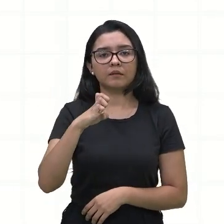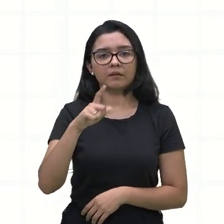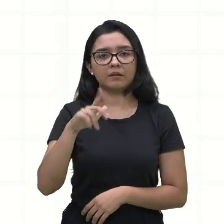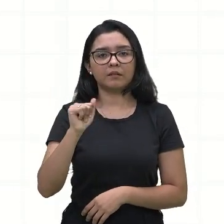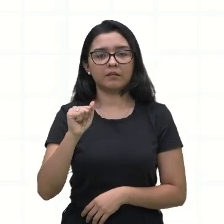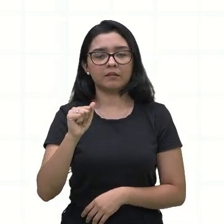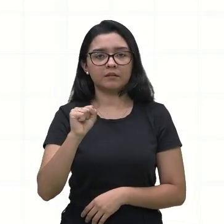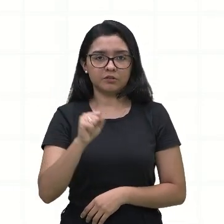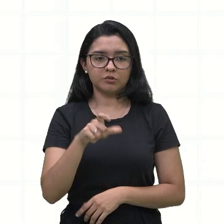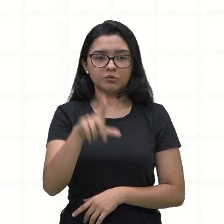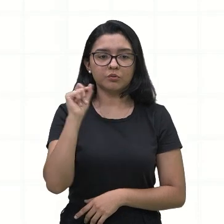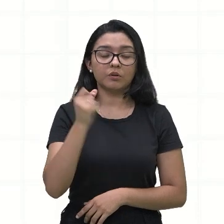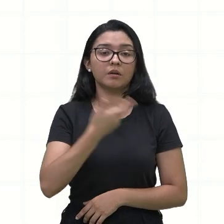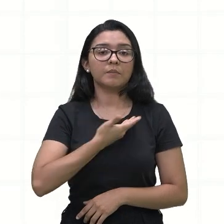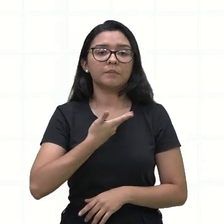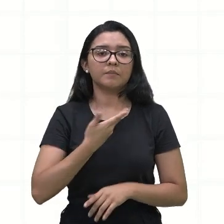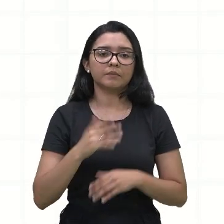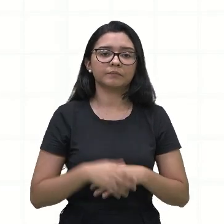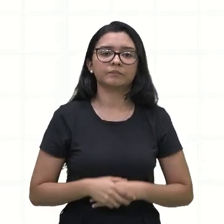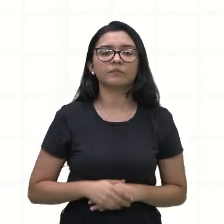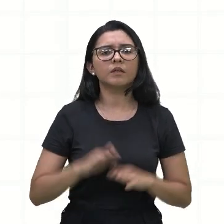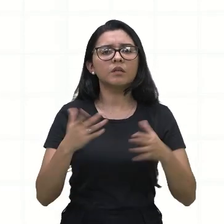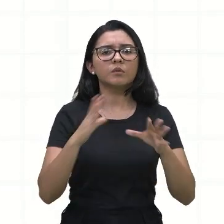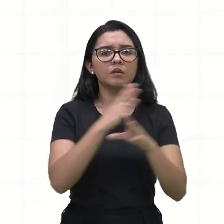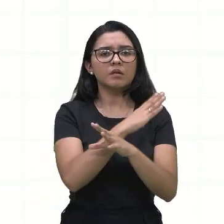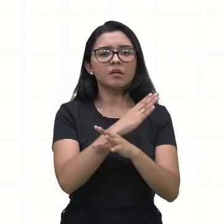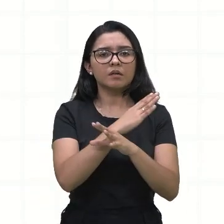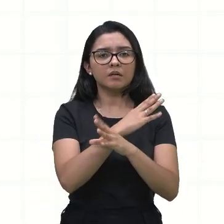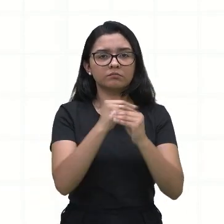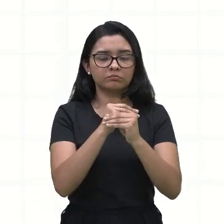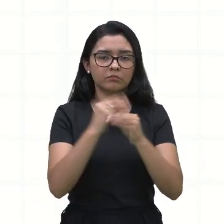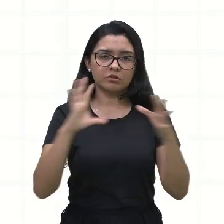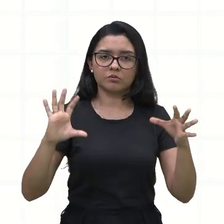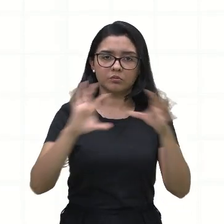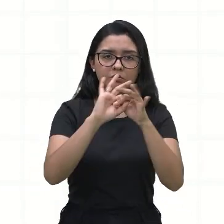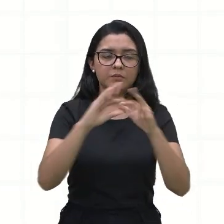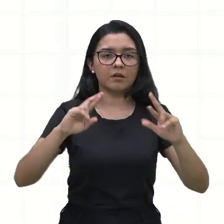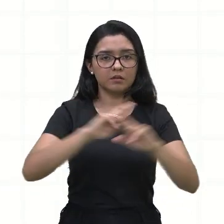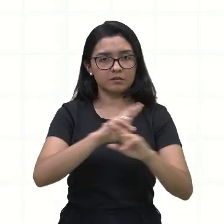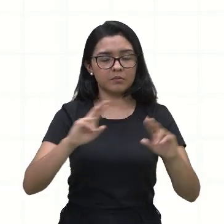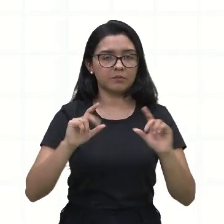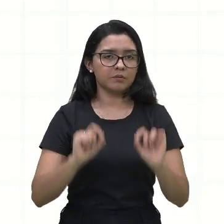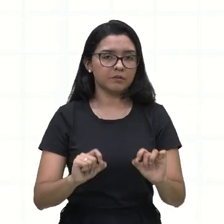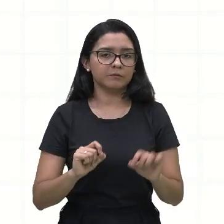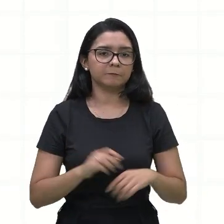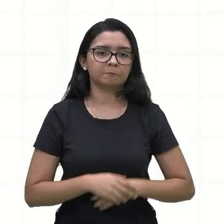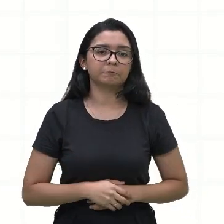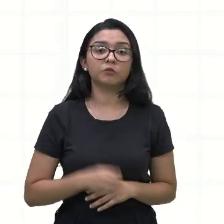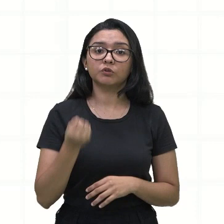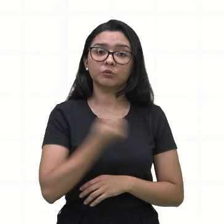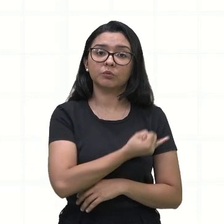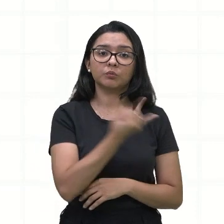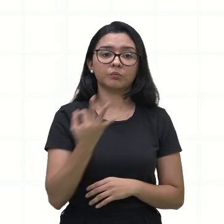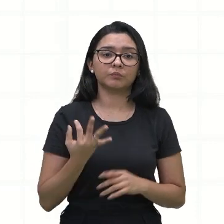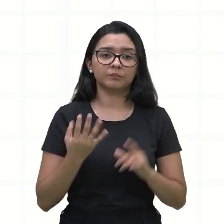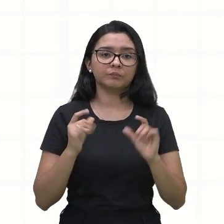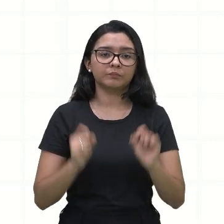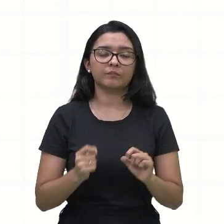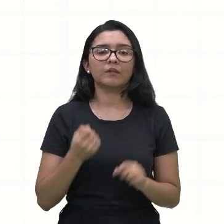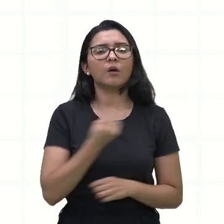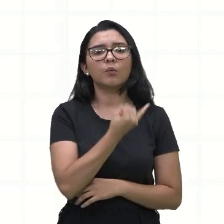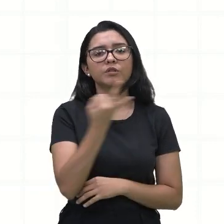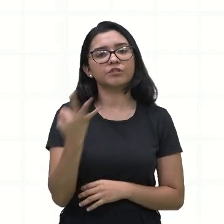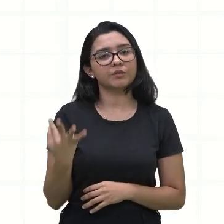nossos amigos. O conectivo uma delas, ela estabelece uma relação de enumeração, está enumerando